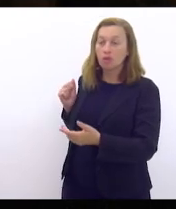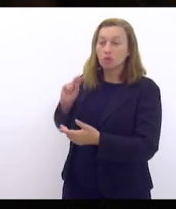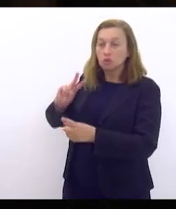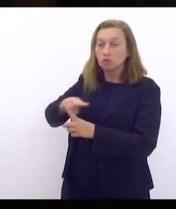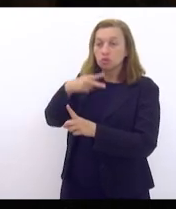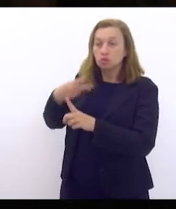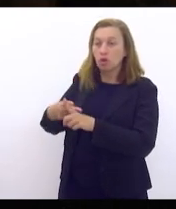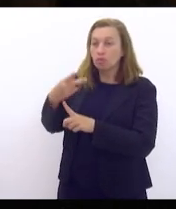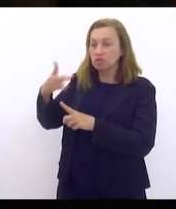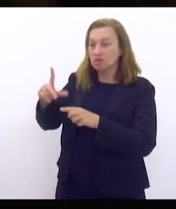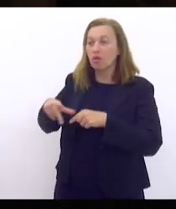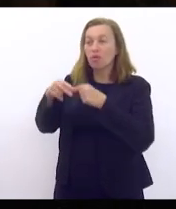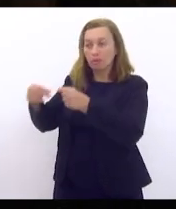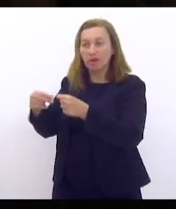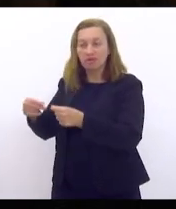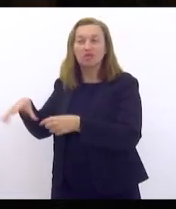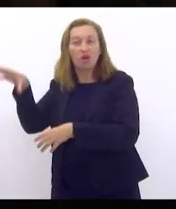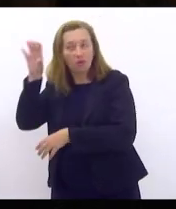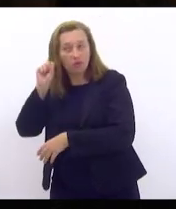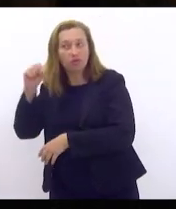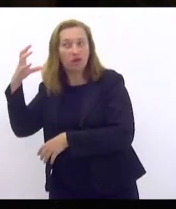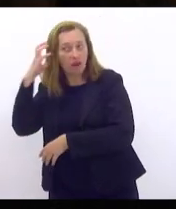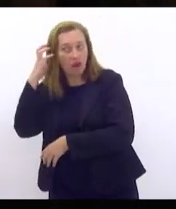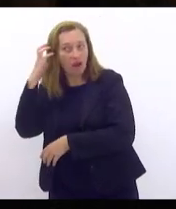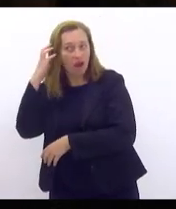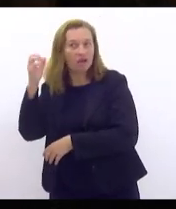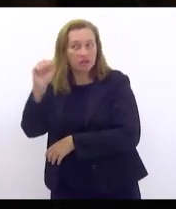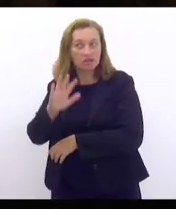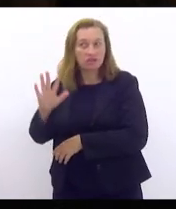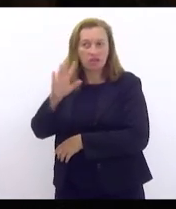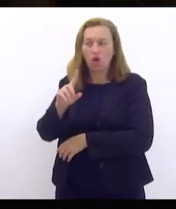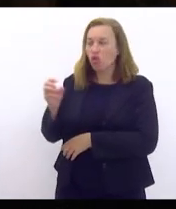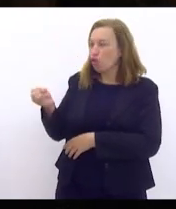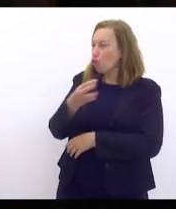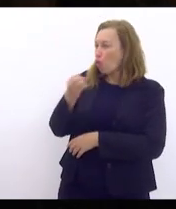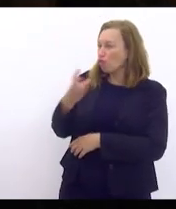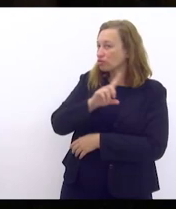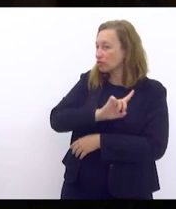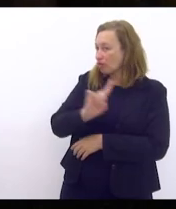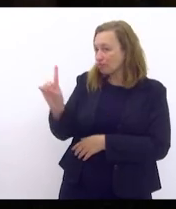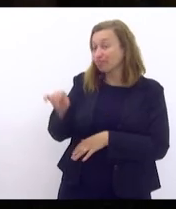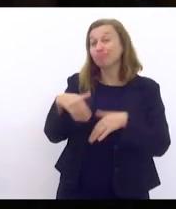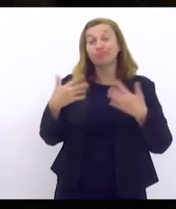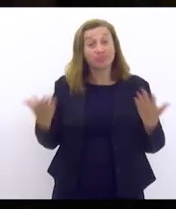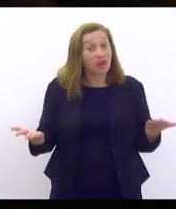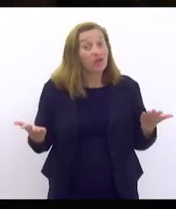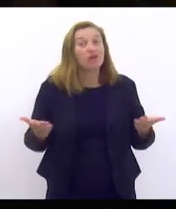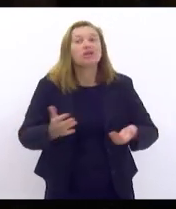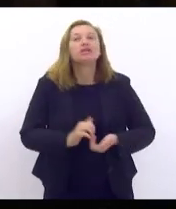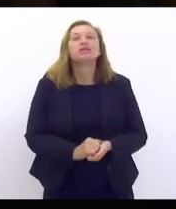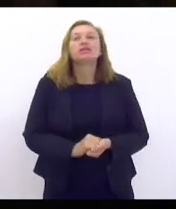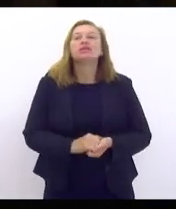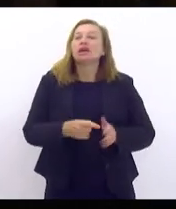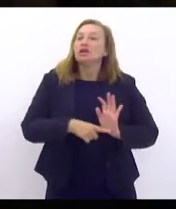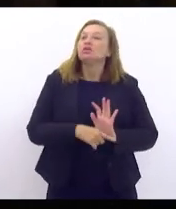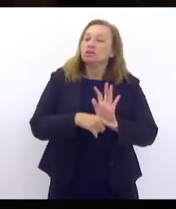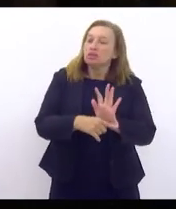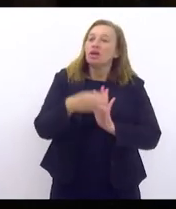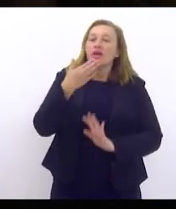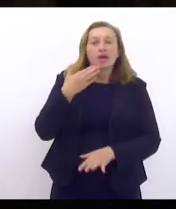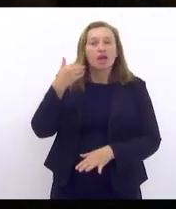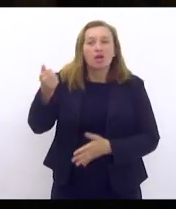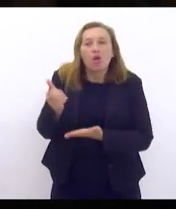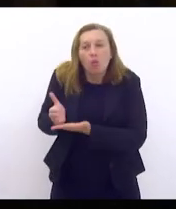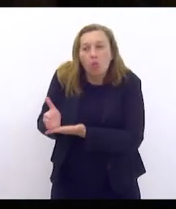lembrar disso você já ouviu a rádio Nacional não é novidade então isso ajudaria a melhorar